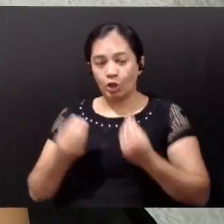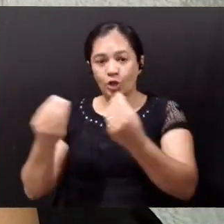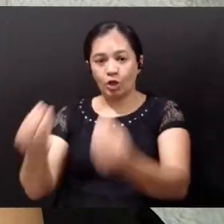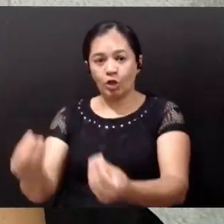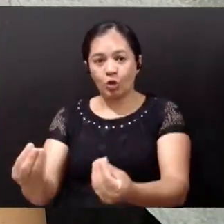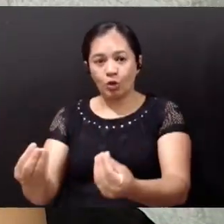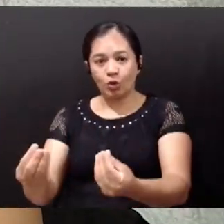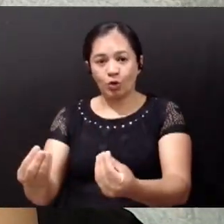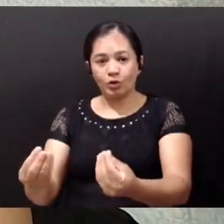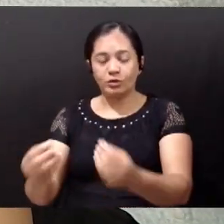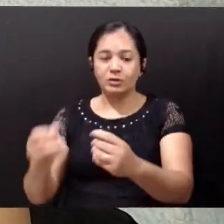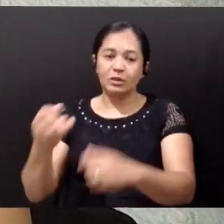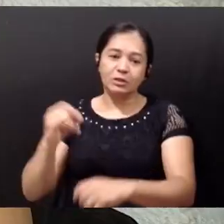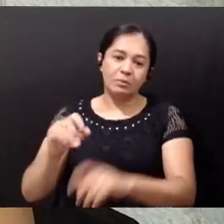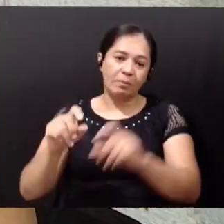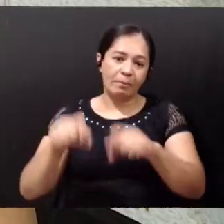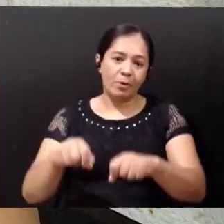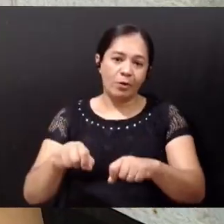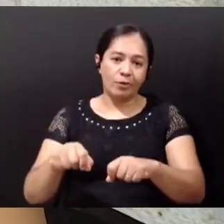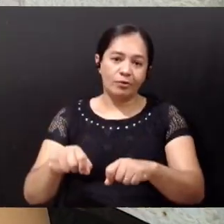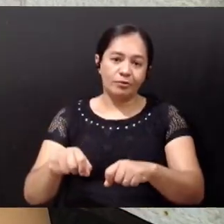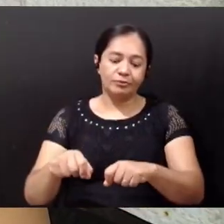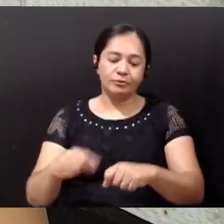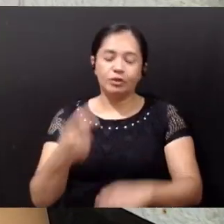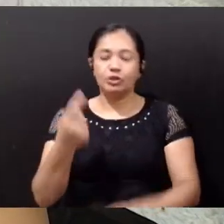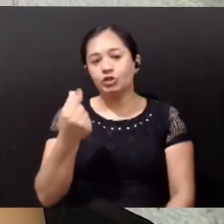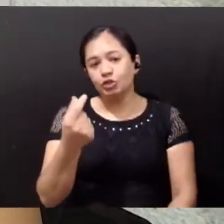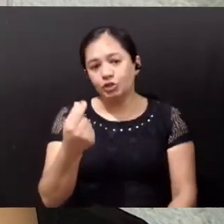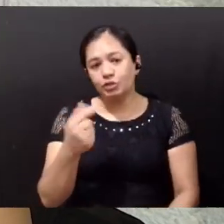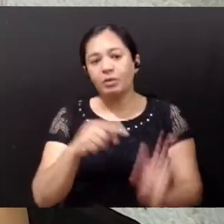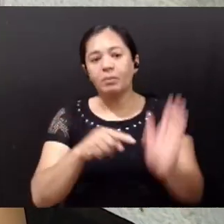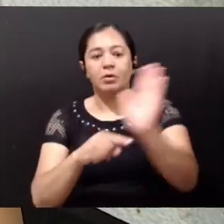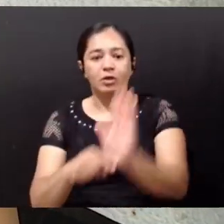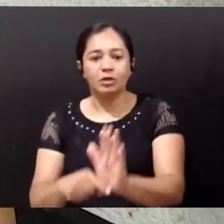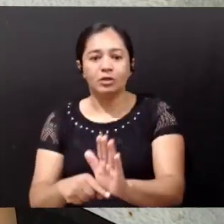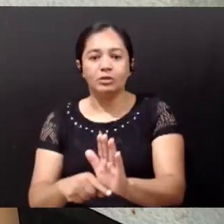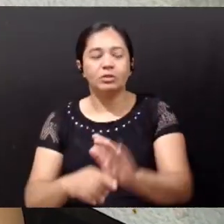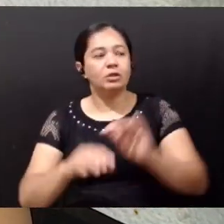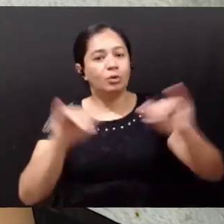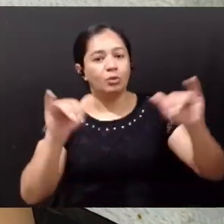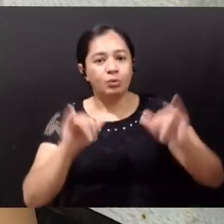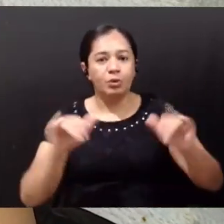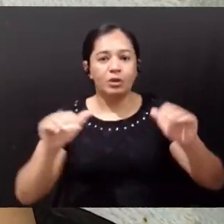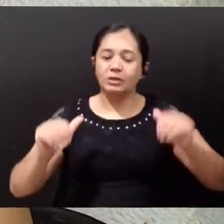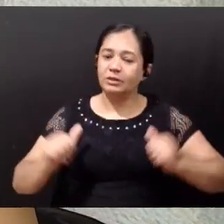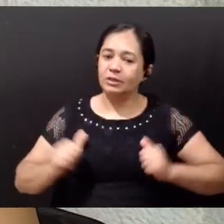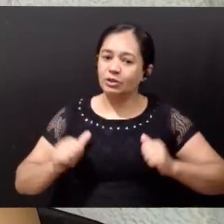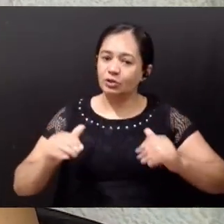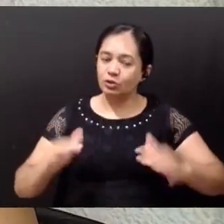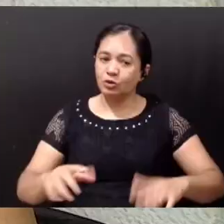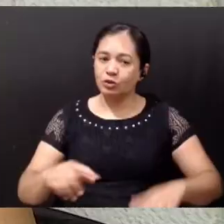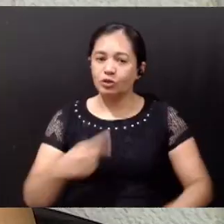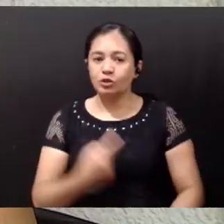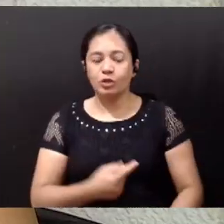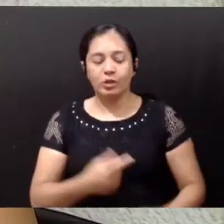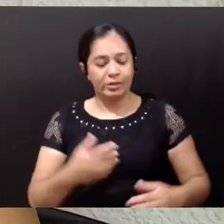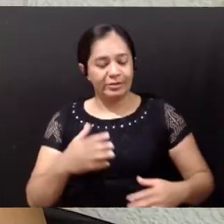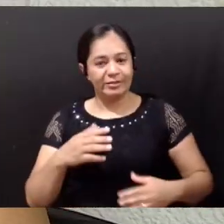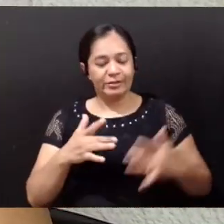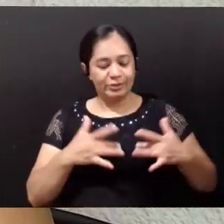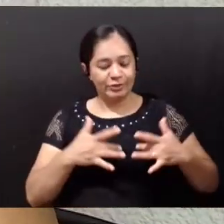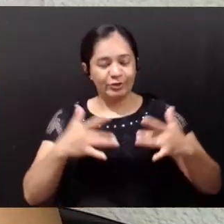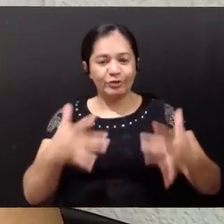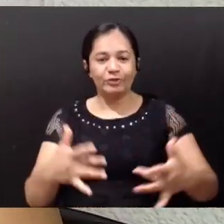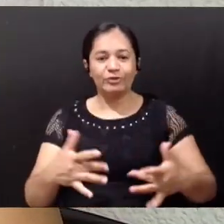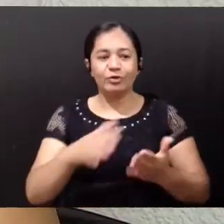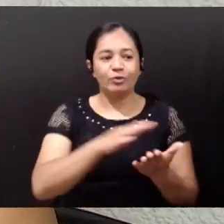pode, dinheiro para ajudar nas campanhas, nas ações. A gente se doa na distribuição, no